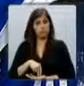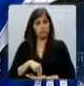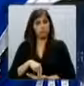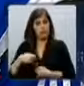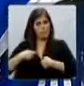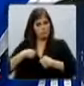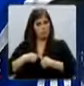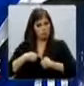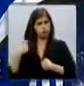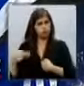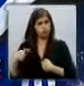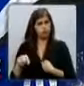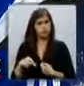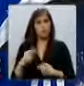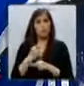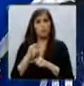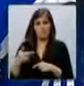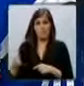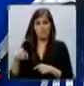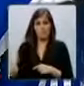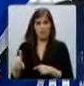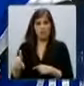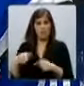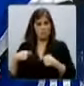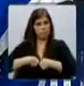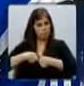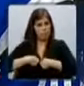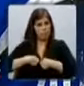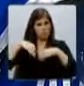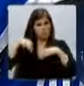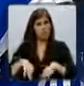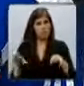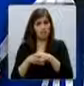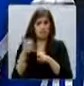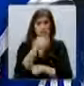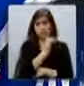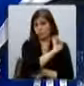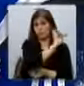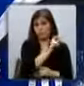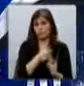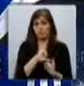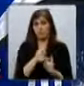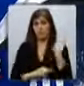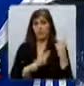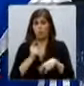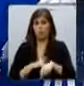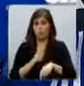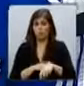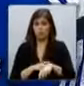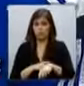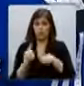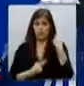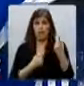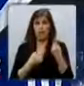pressão, porque vamos ter essa mesma pressão da equipa de futebol do Porto em certos determinados momentos, em certas